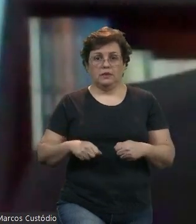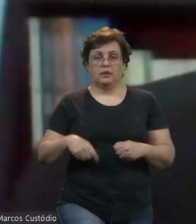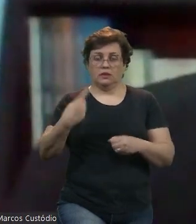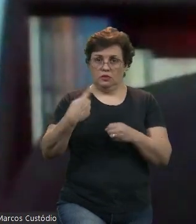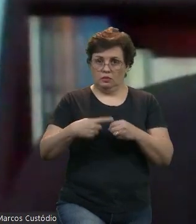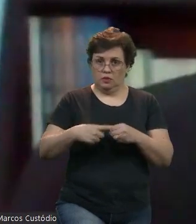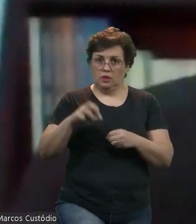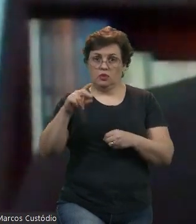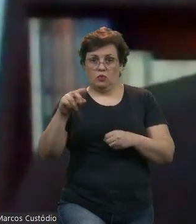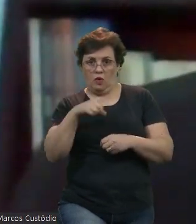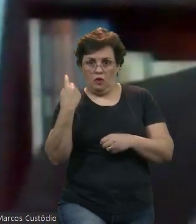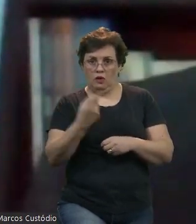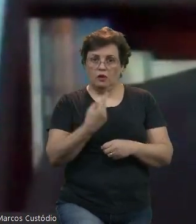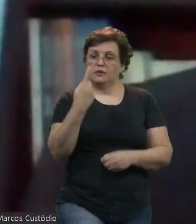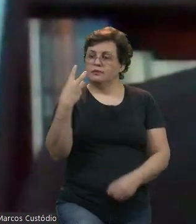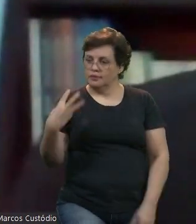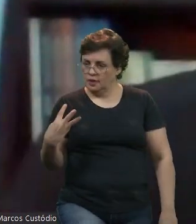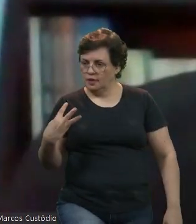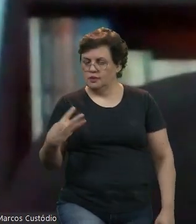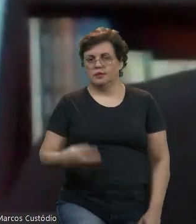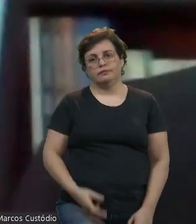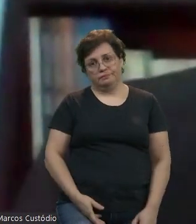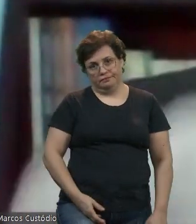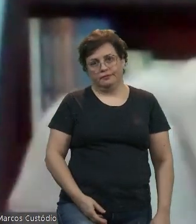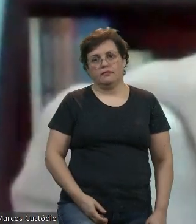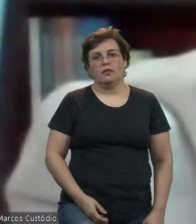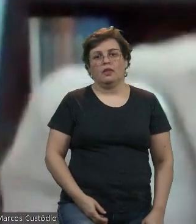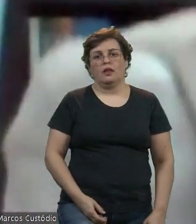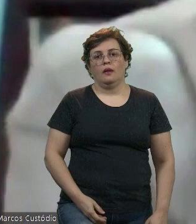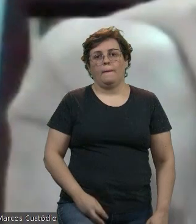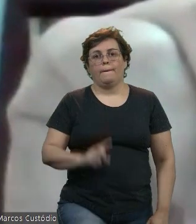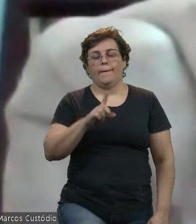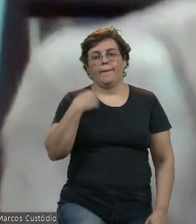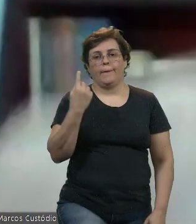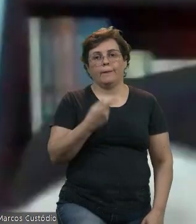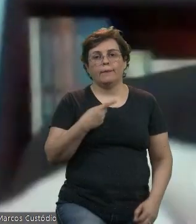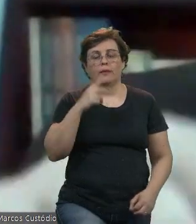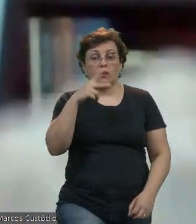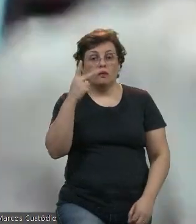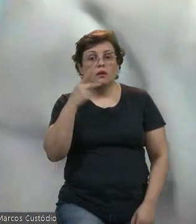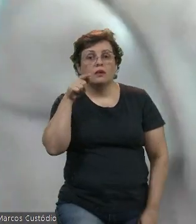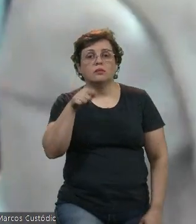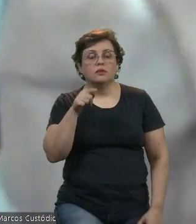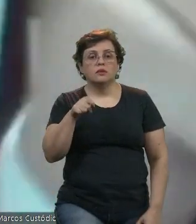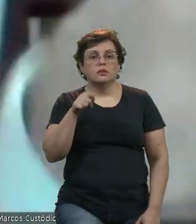nossa, 13, porque senão nós teríamos reduzido também. Então nós colocamos isso desta forma,